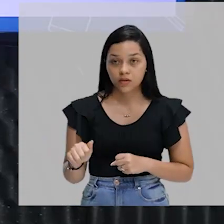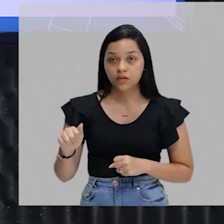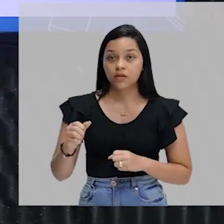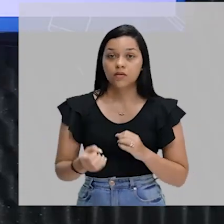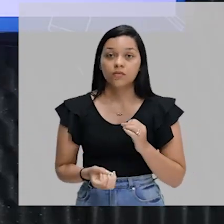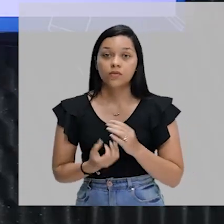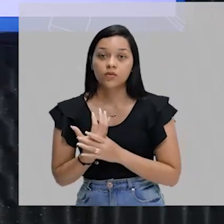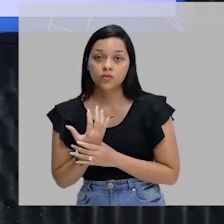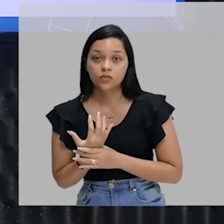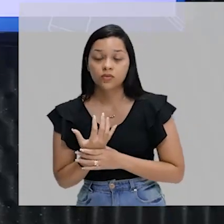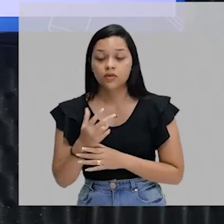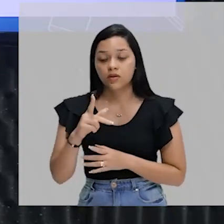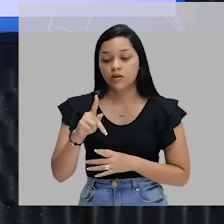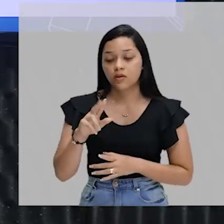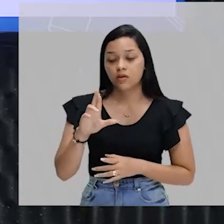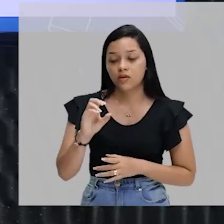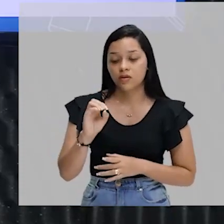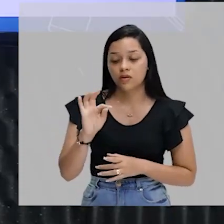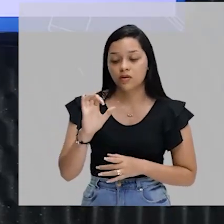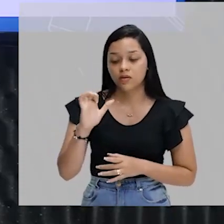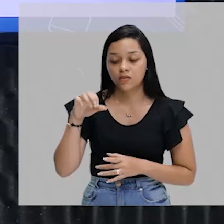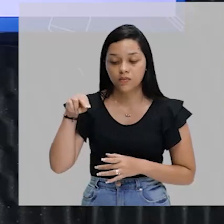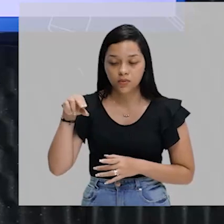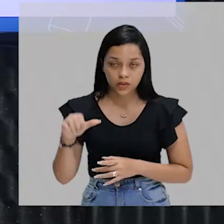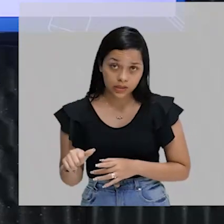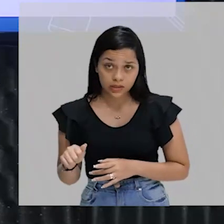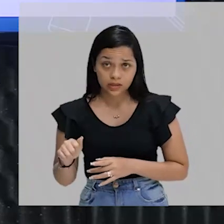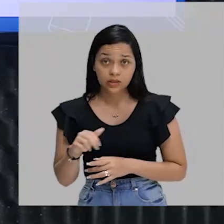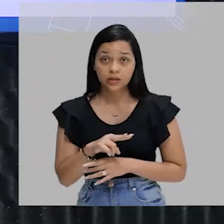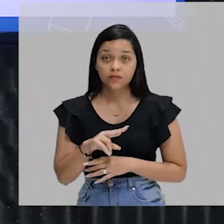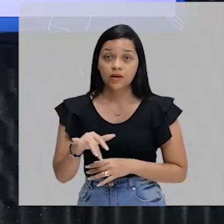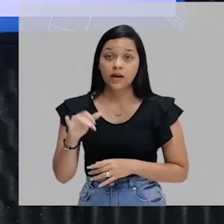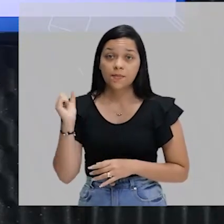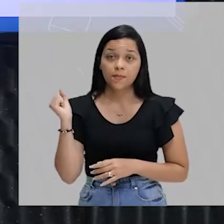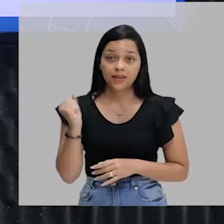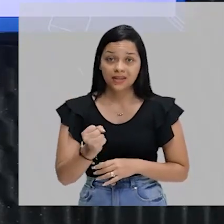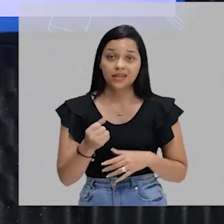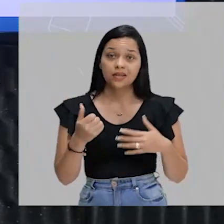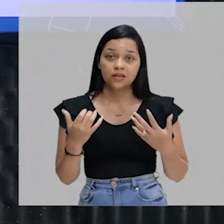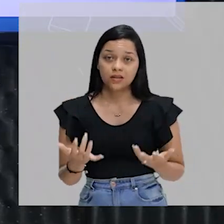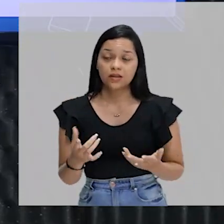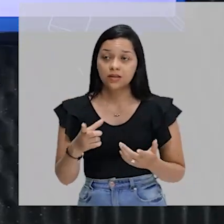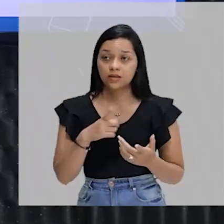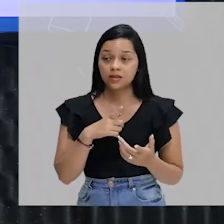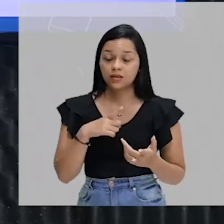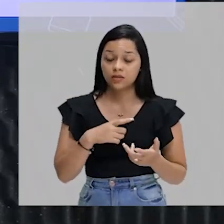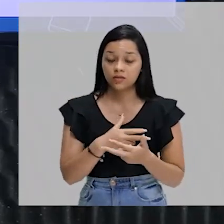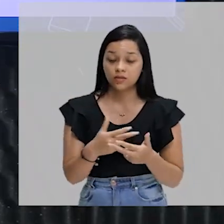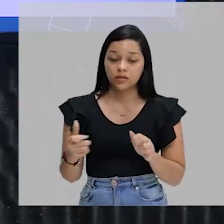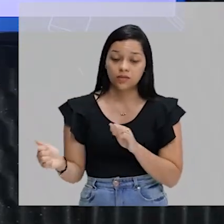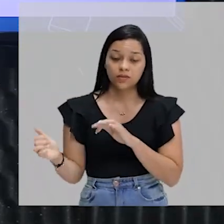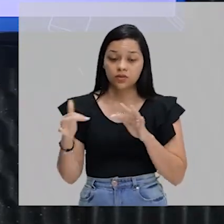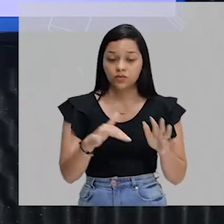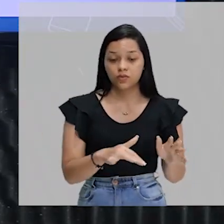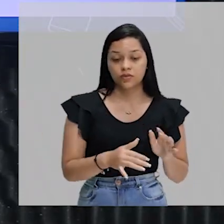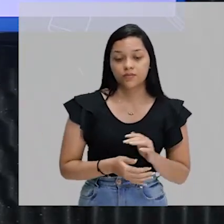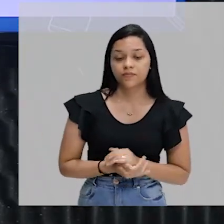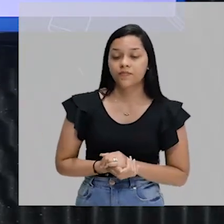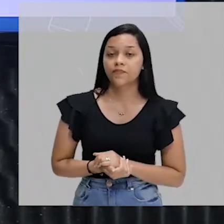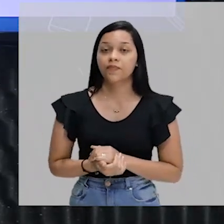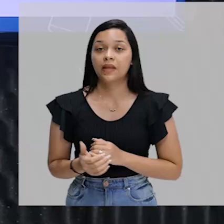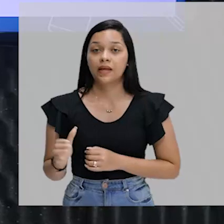a proteína, que nesse caso será a toxina, tá? Que vai matar os invasores. Letra C.